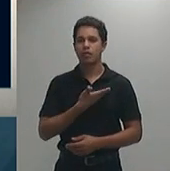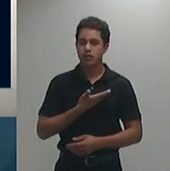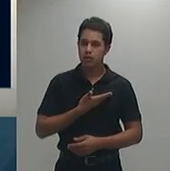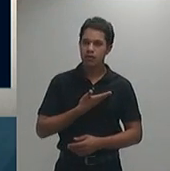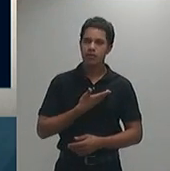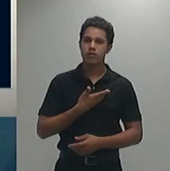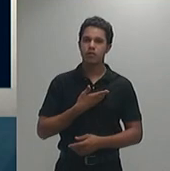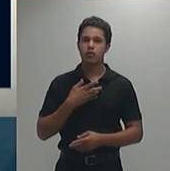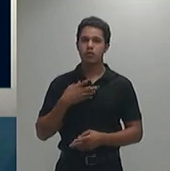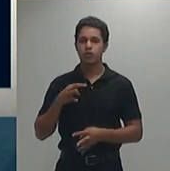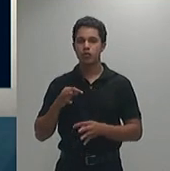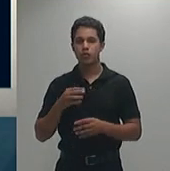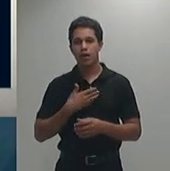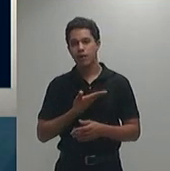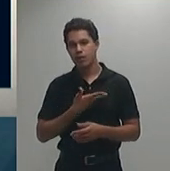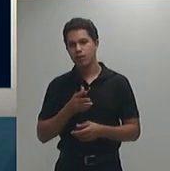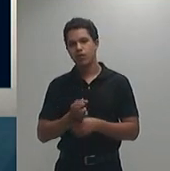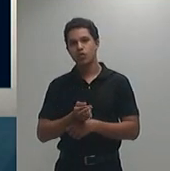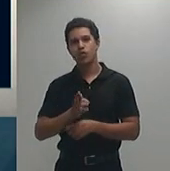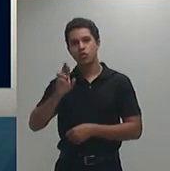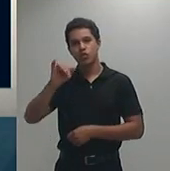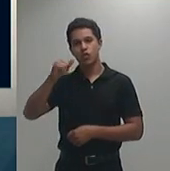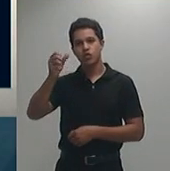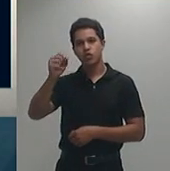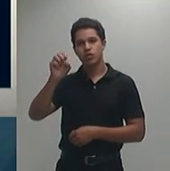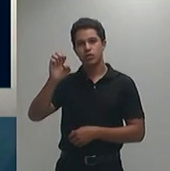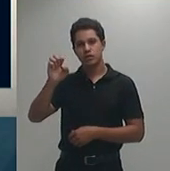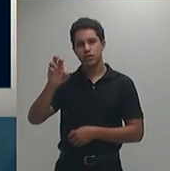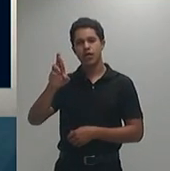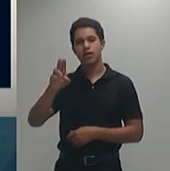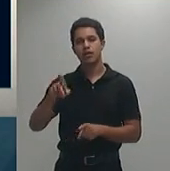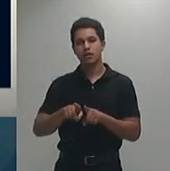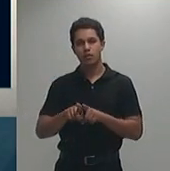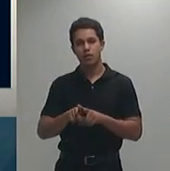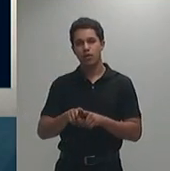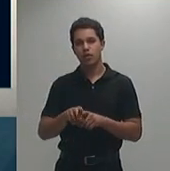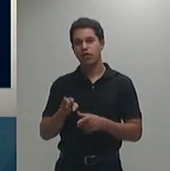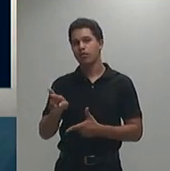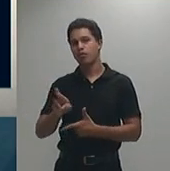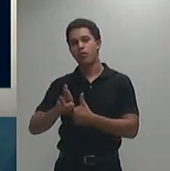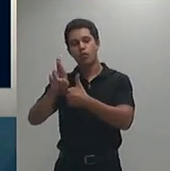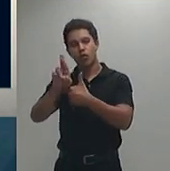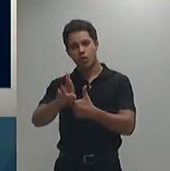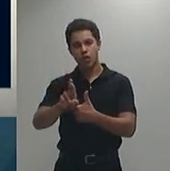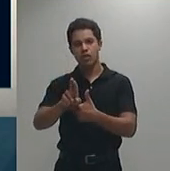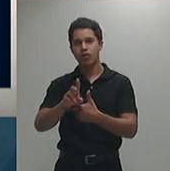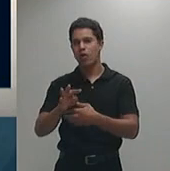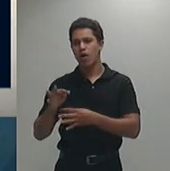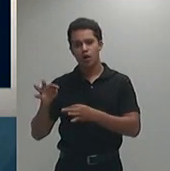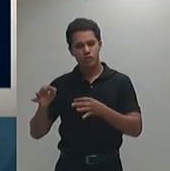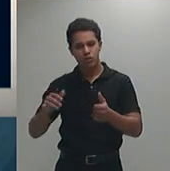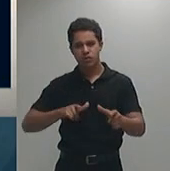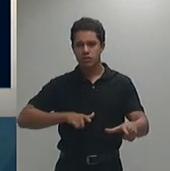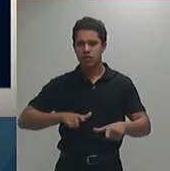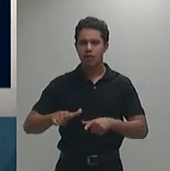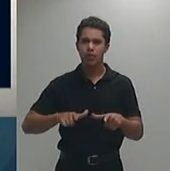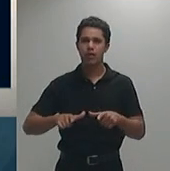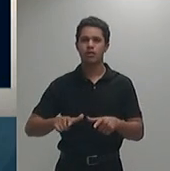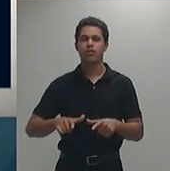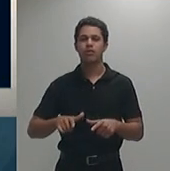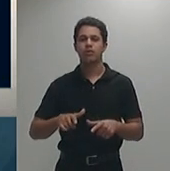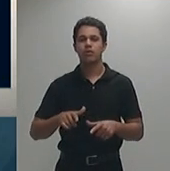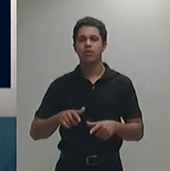São José Bonifácio Borges de Andrada mas sou procurador aos servidores do toda a anelisa